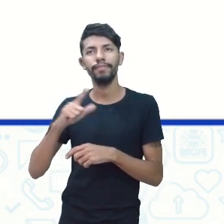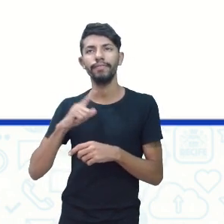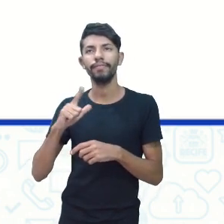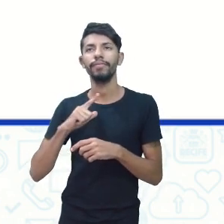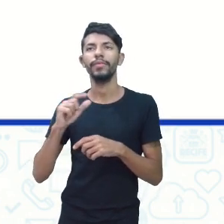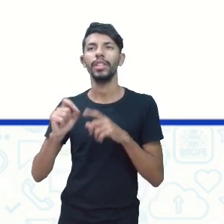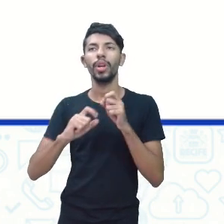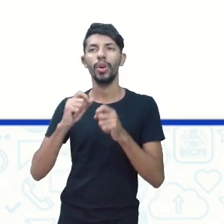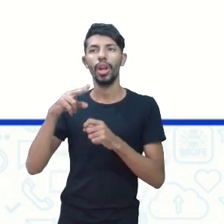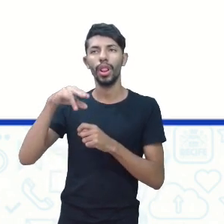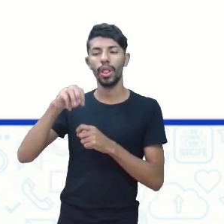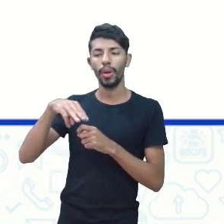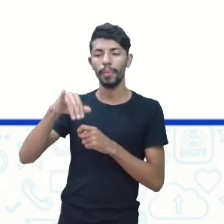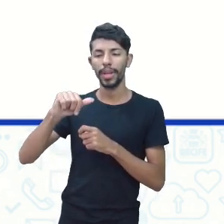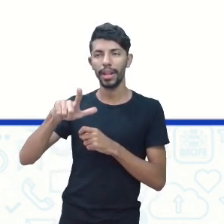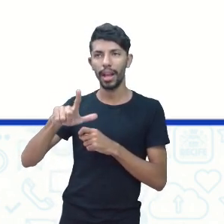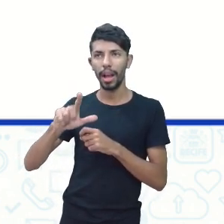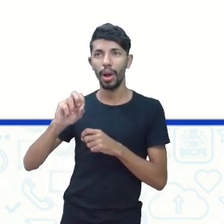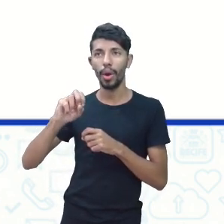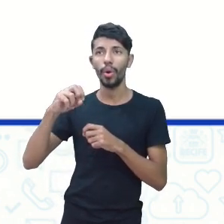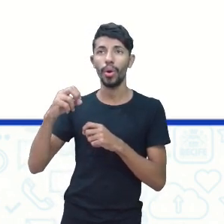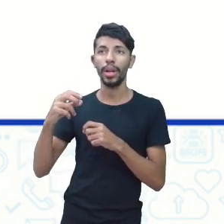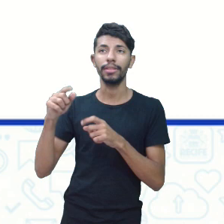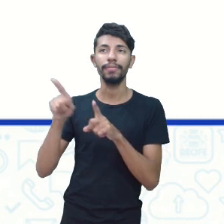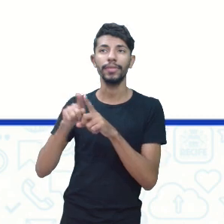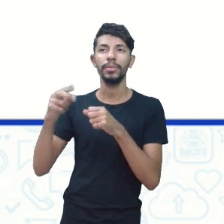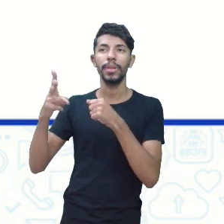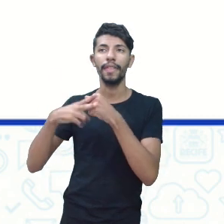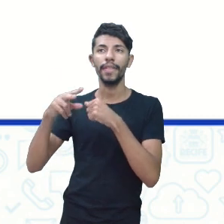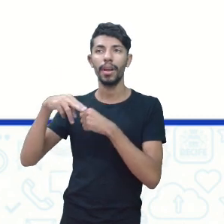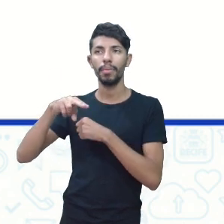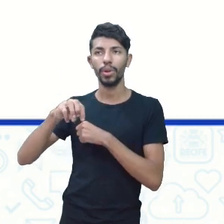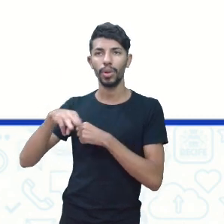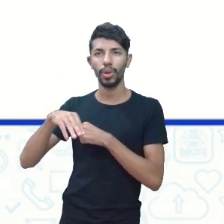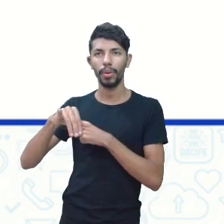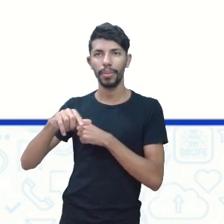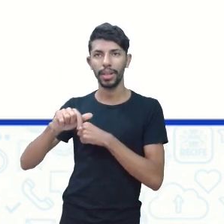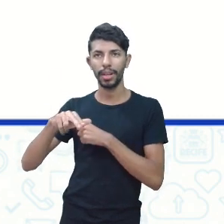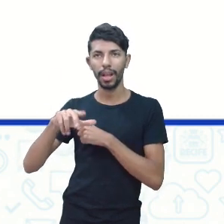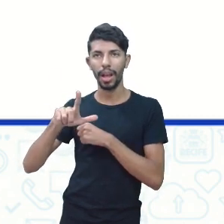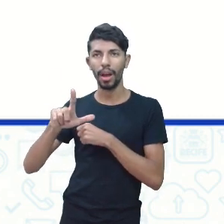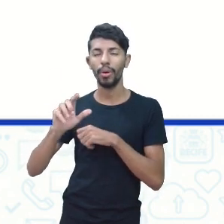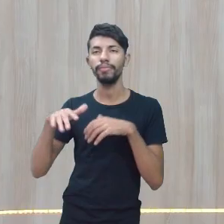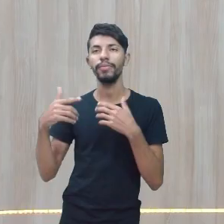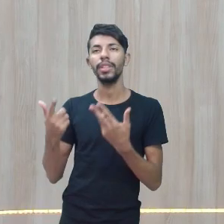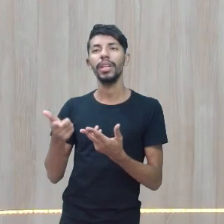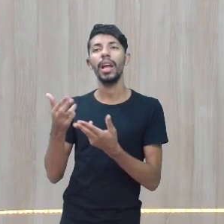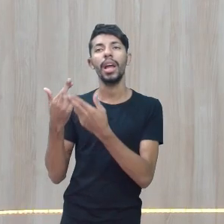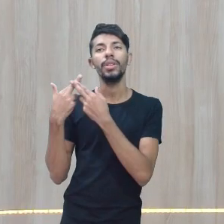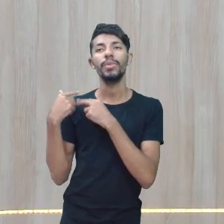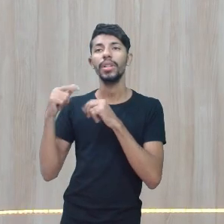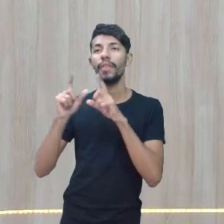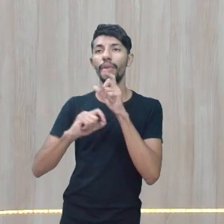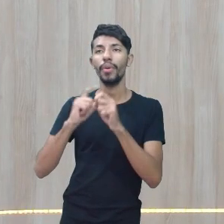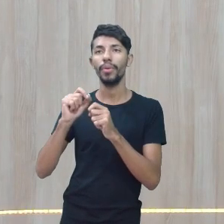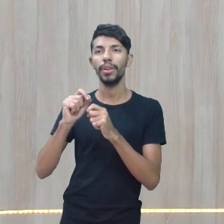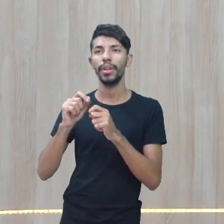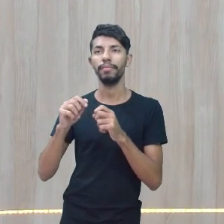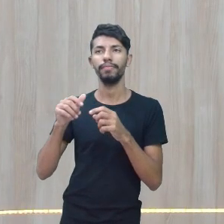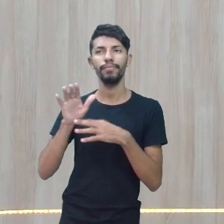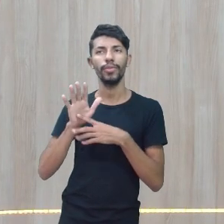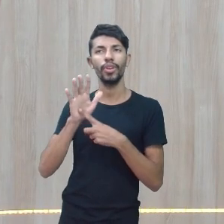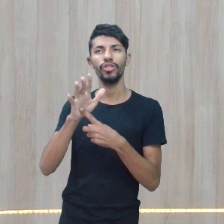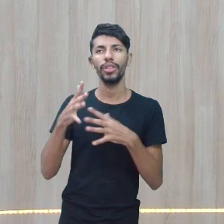atribuir qualidade ou indicar estado do sujeito. E aí nós temos uma frase, não é,